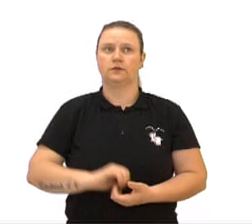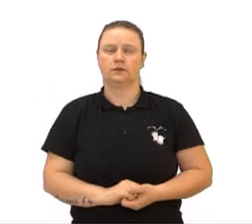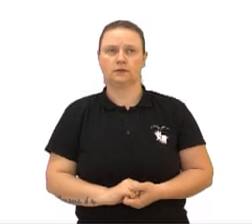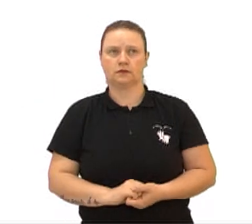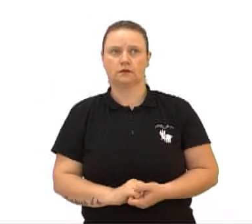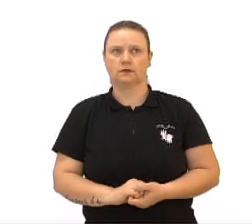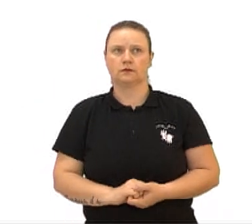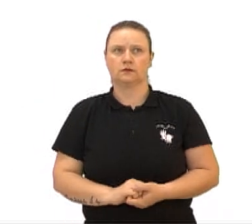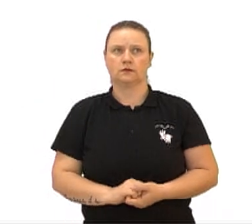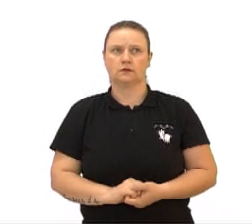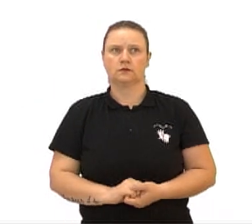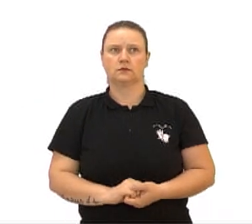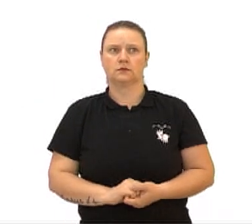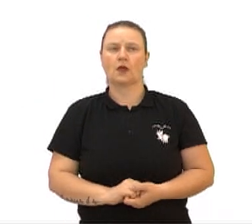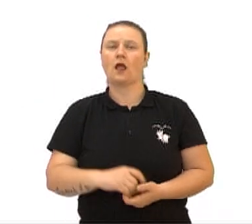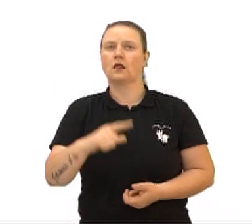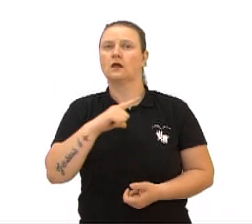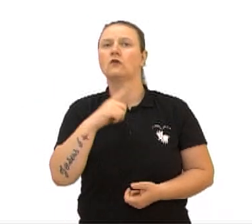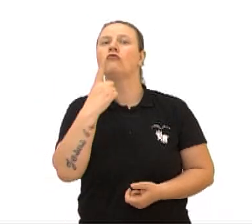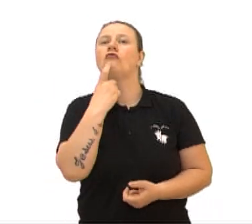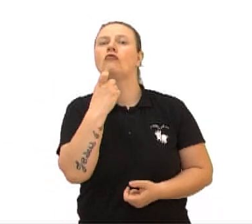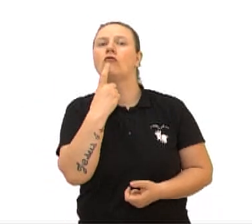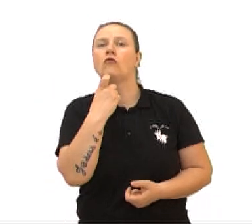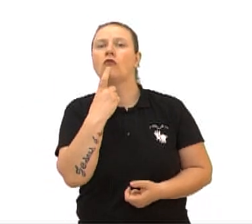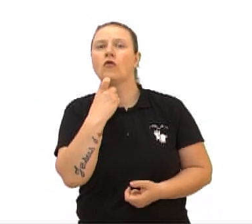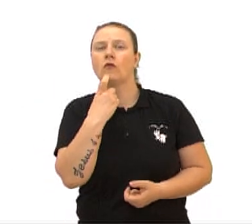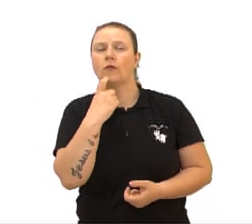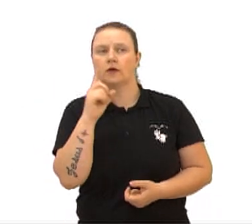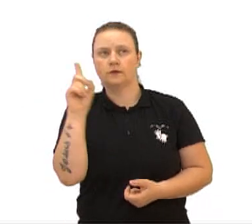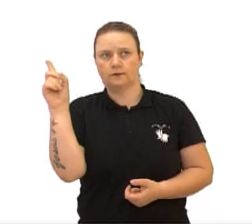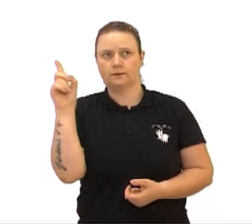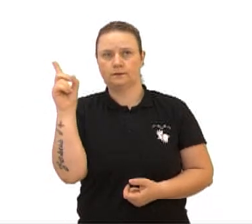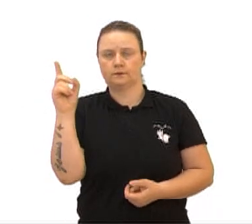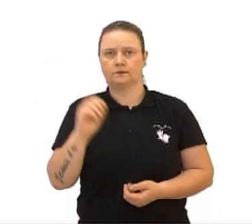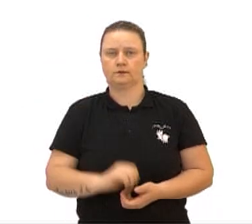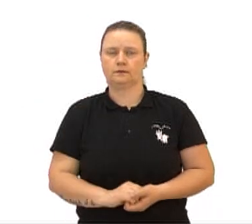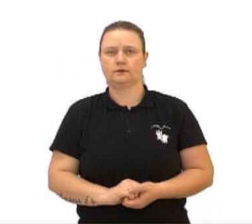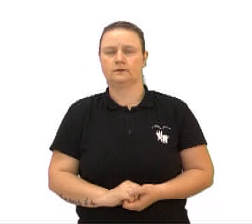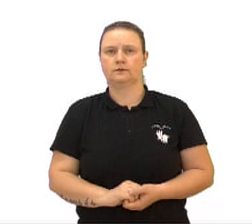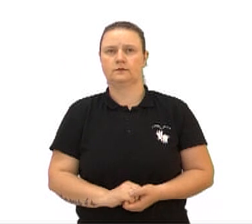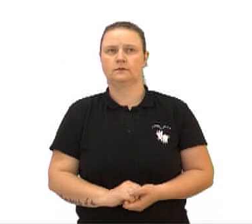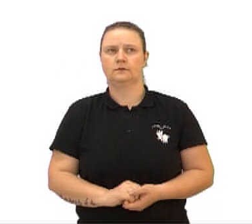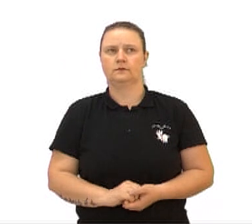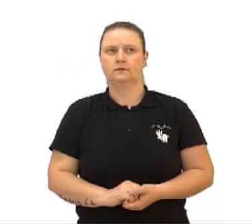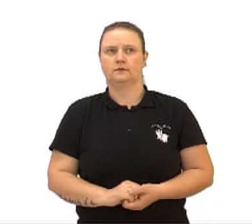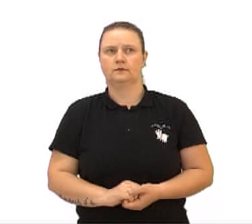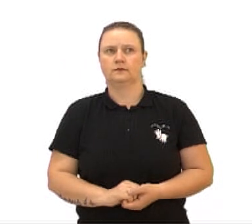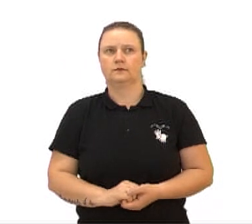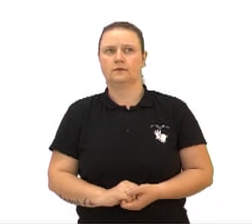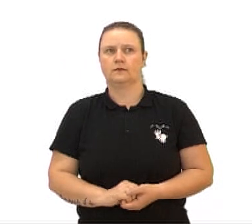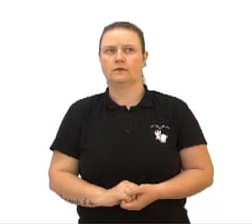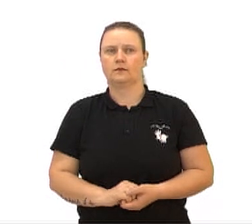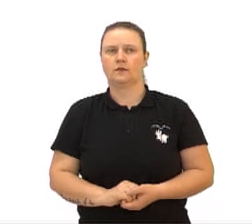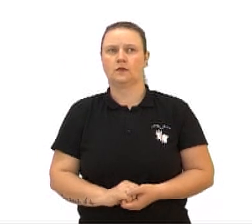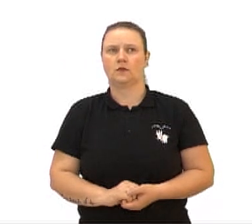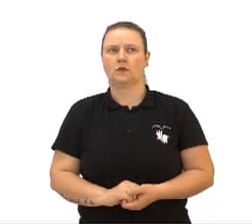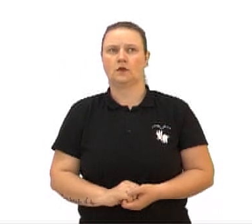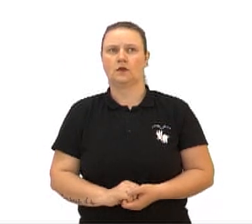em rojo, perdão, onde el español es lengua oficial o cooficial.